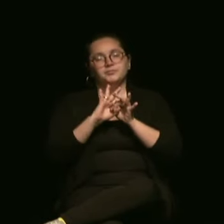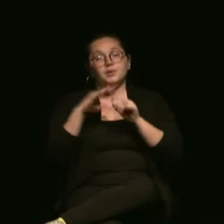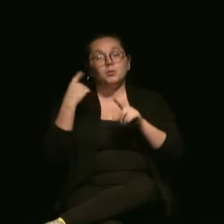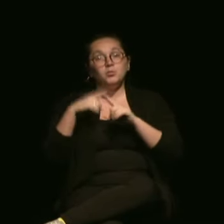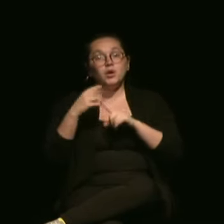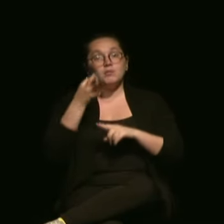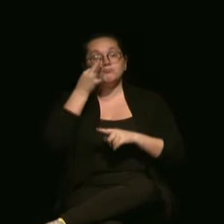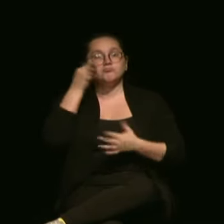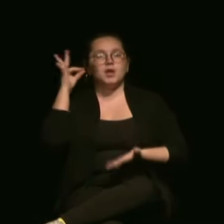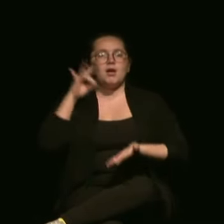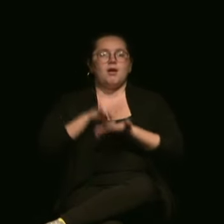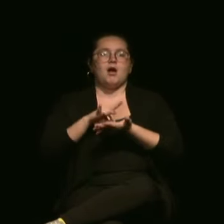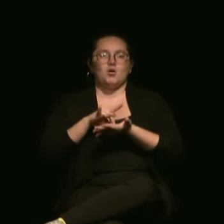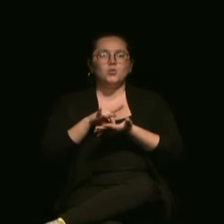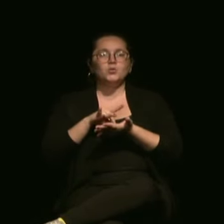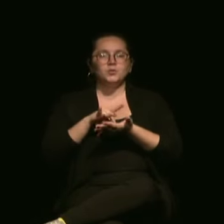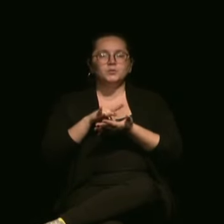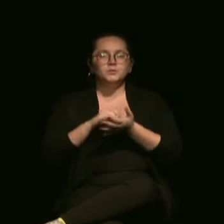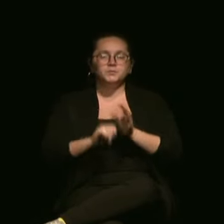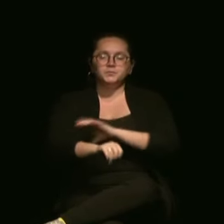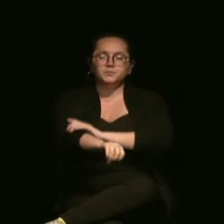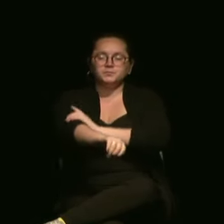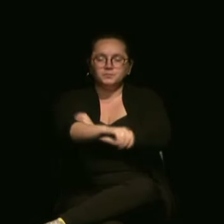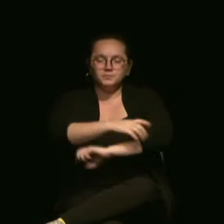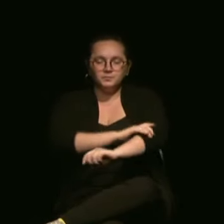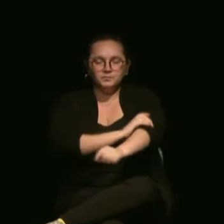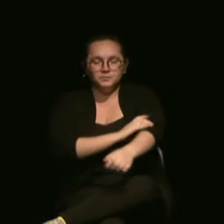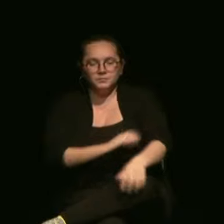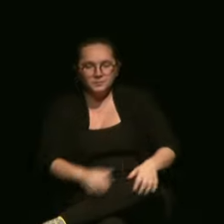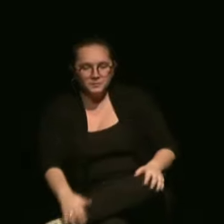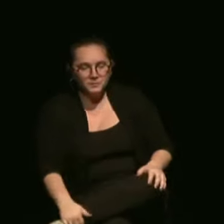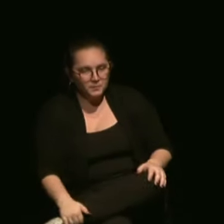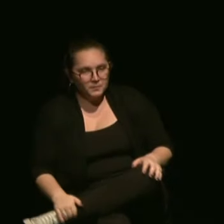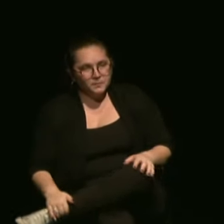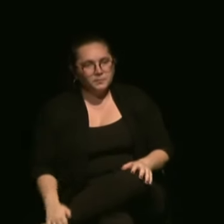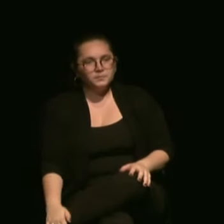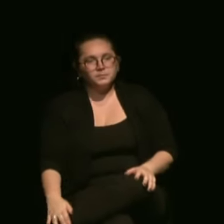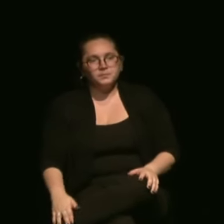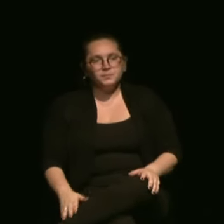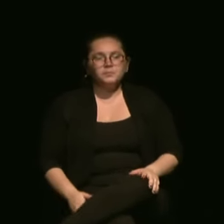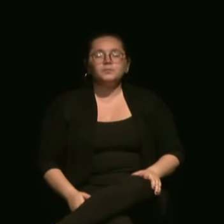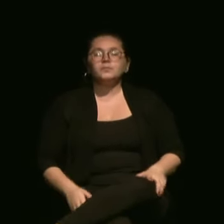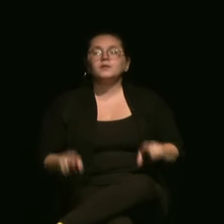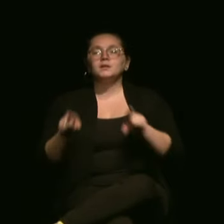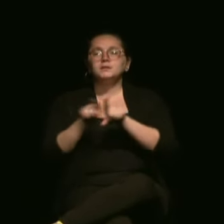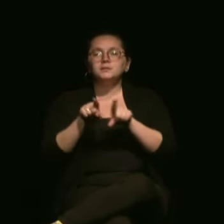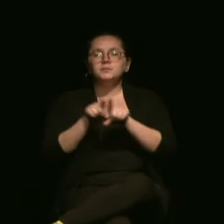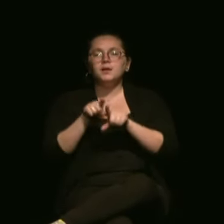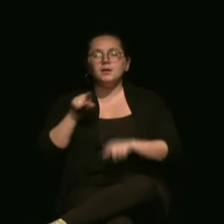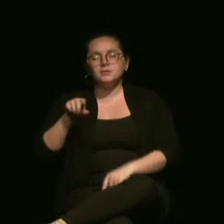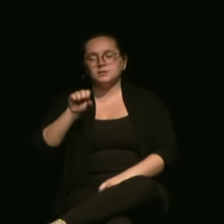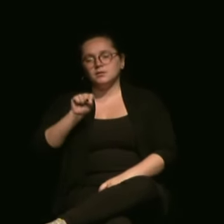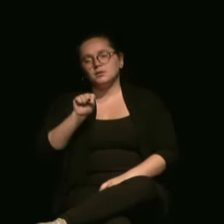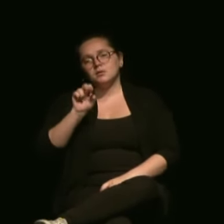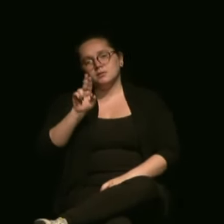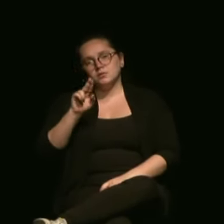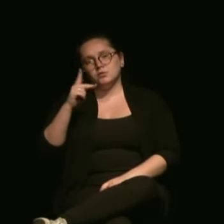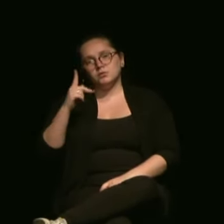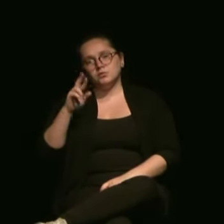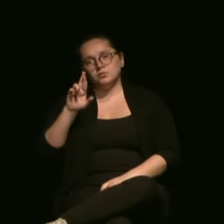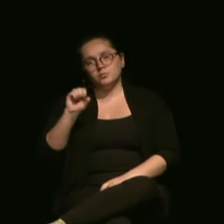concreta, encarnada no mundo e na vida. E, no caso, no corpo dele. A supressão é